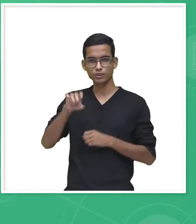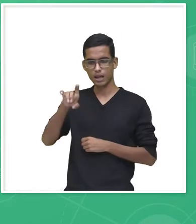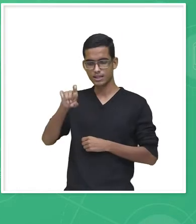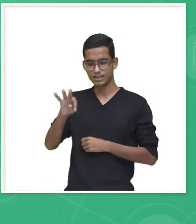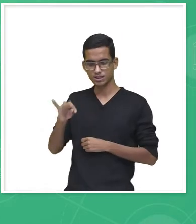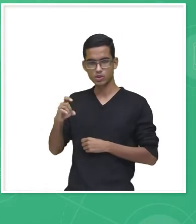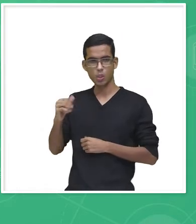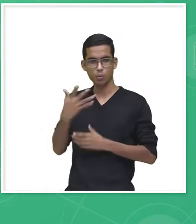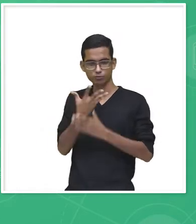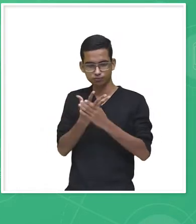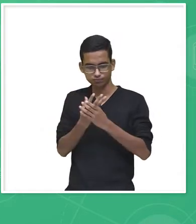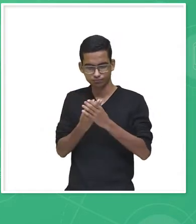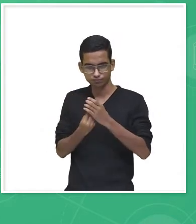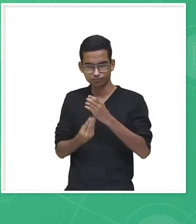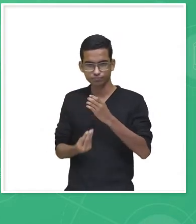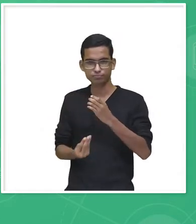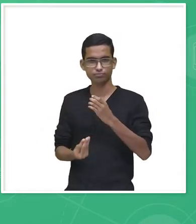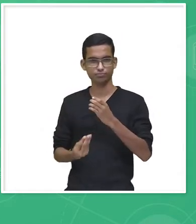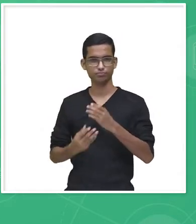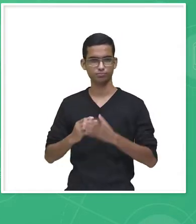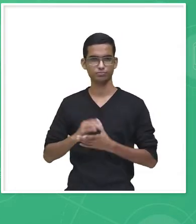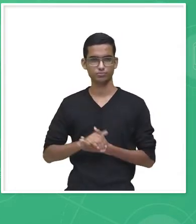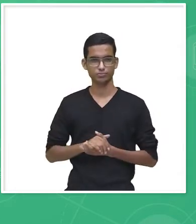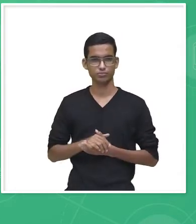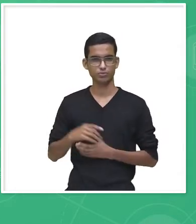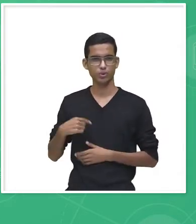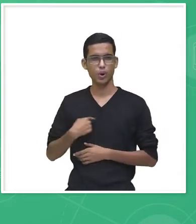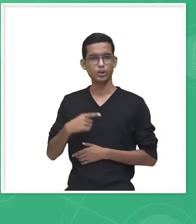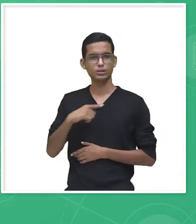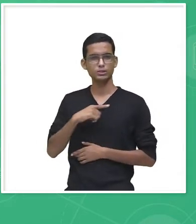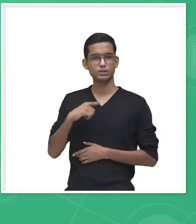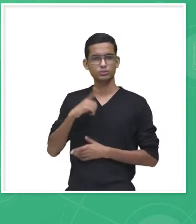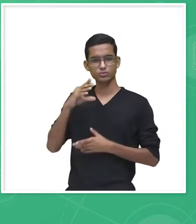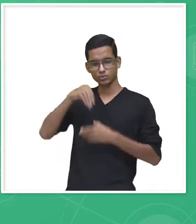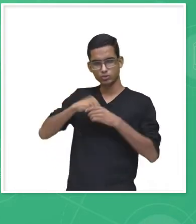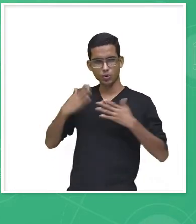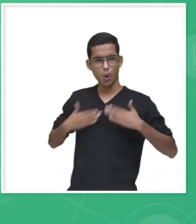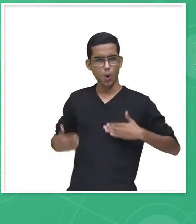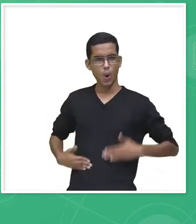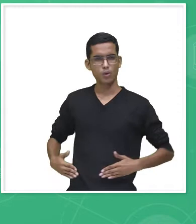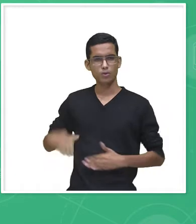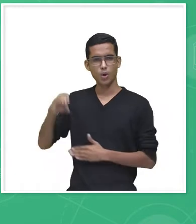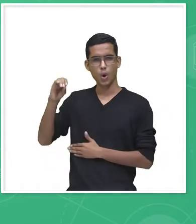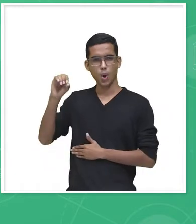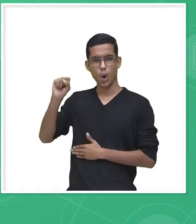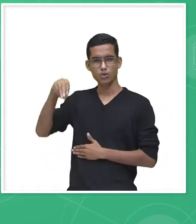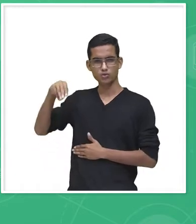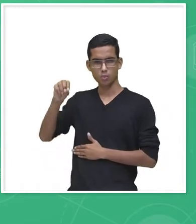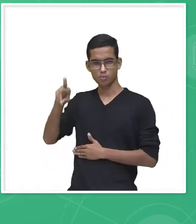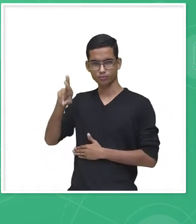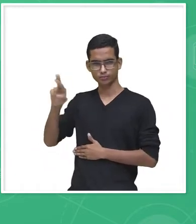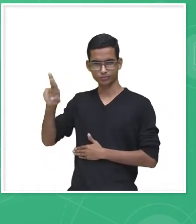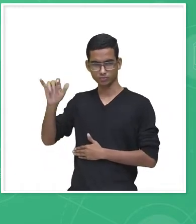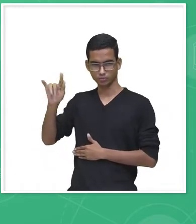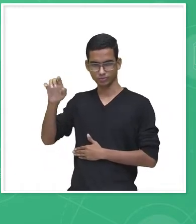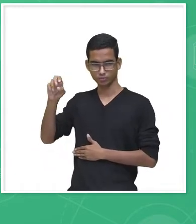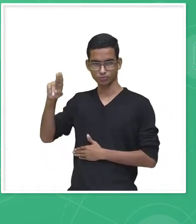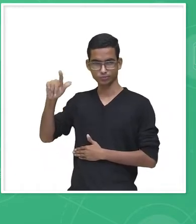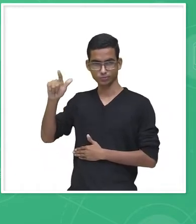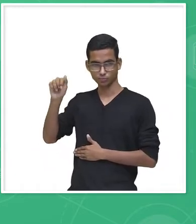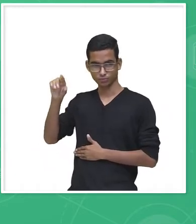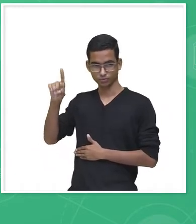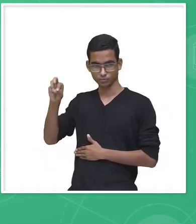isso nós possuímos nosso corpo hoje não reguladores que são estruturas e órgãos que